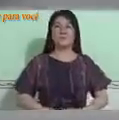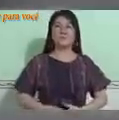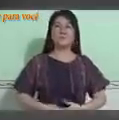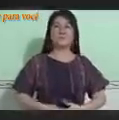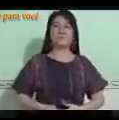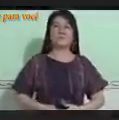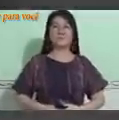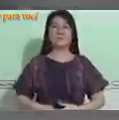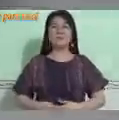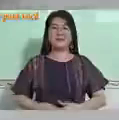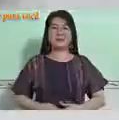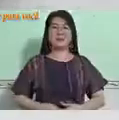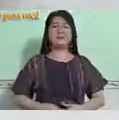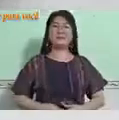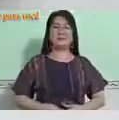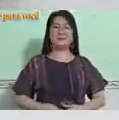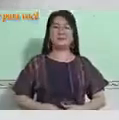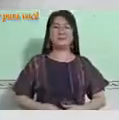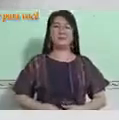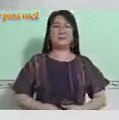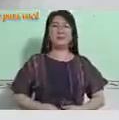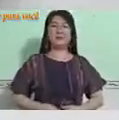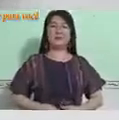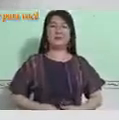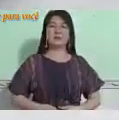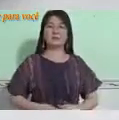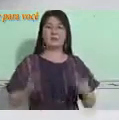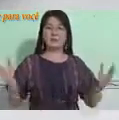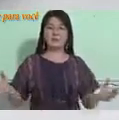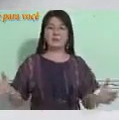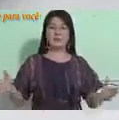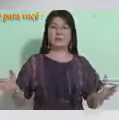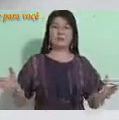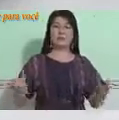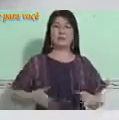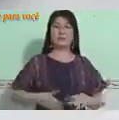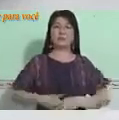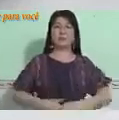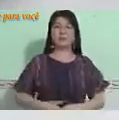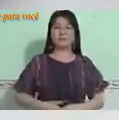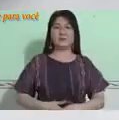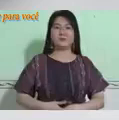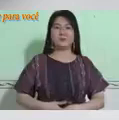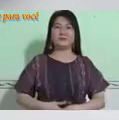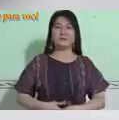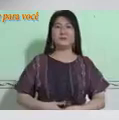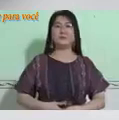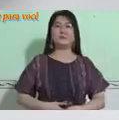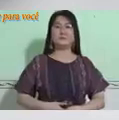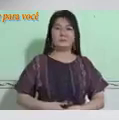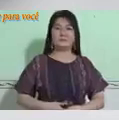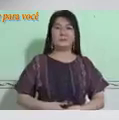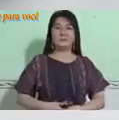STALAVAGAMNASALDAVSERFETANTRE 2 a 3 vezes por dia enquanto durar a crise da doença, vírgula, idealmente após uma nebulização.